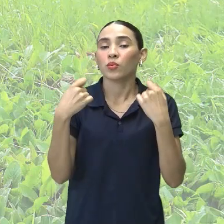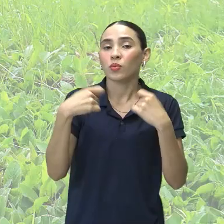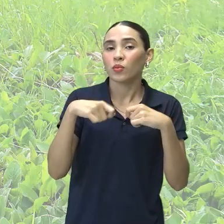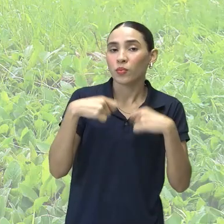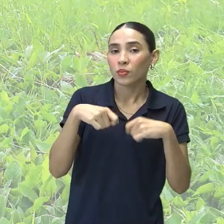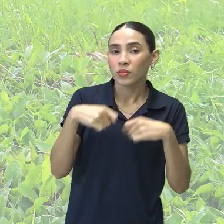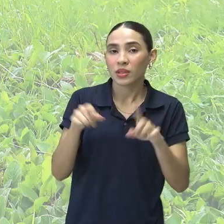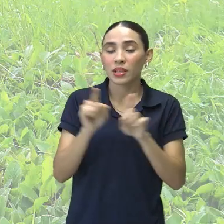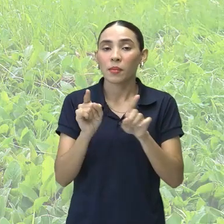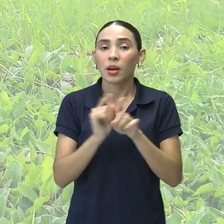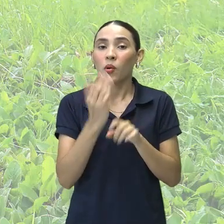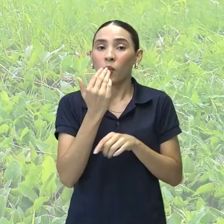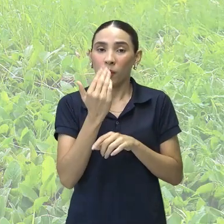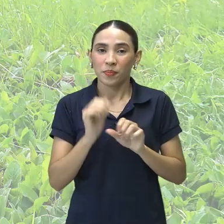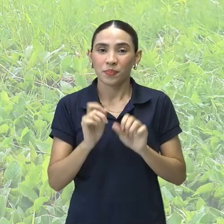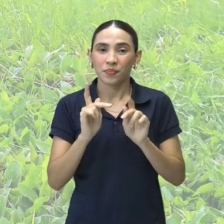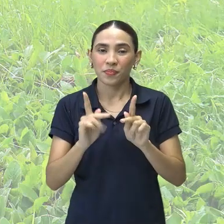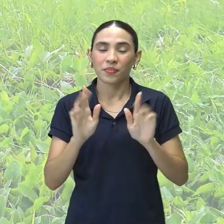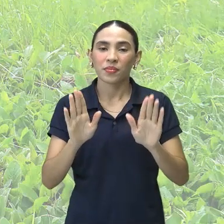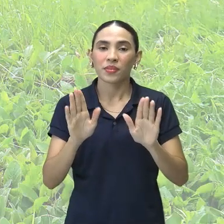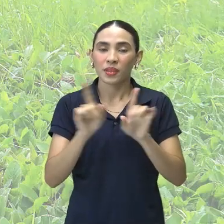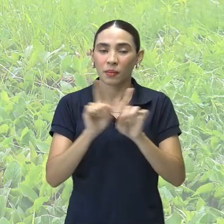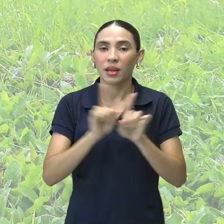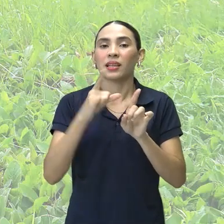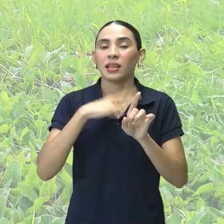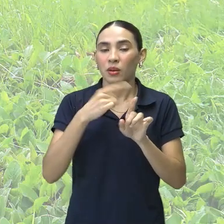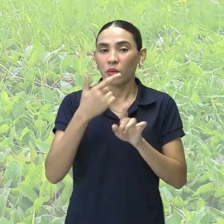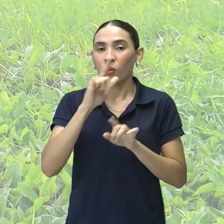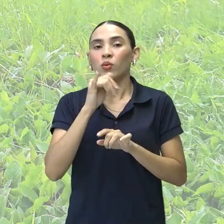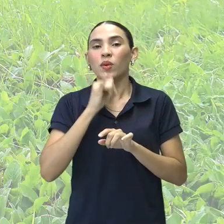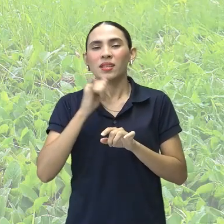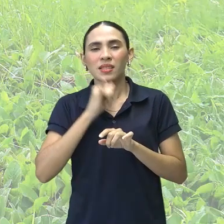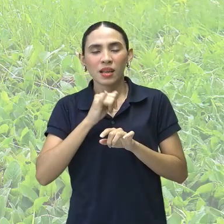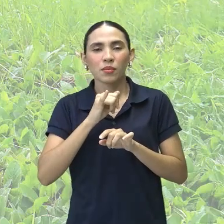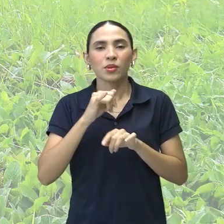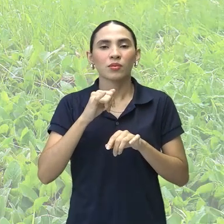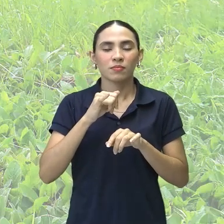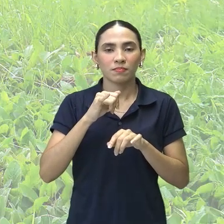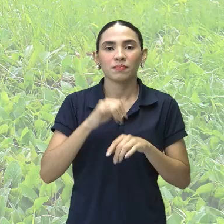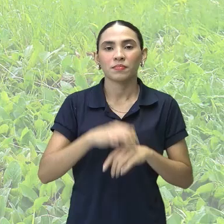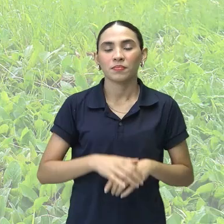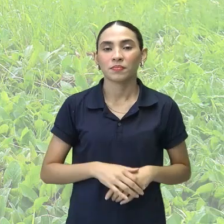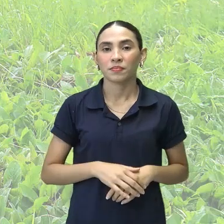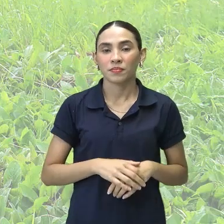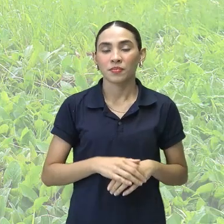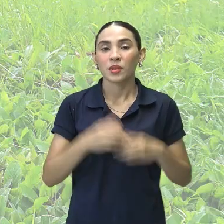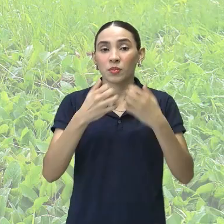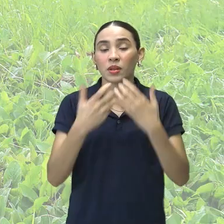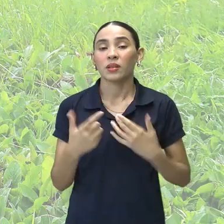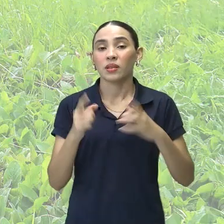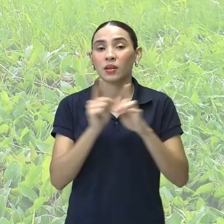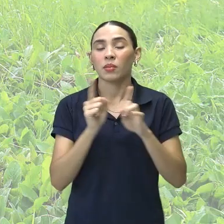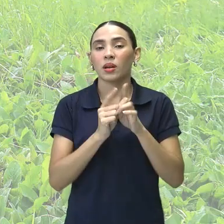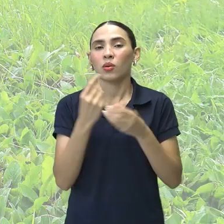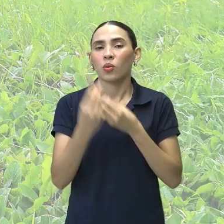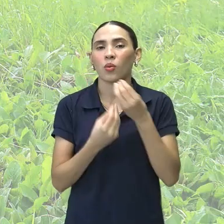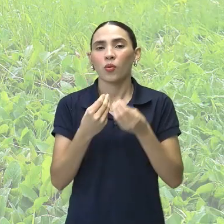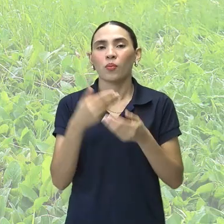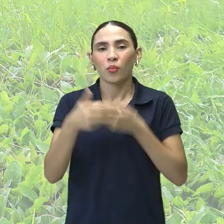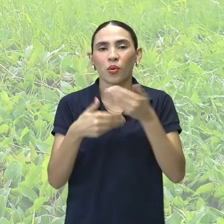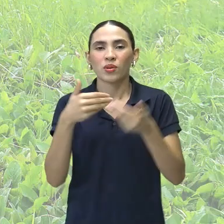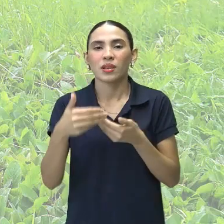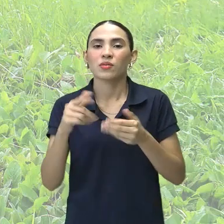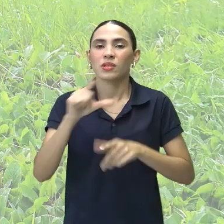sua nutrição. Nós temos também um outro exemplo clássico aí, explicando um pouquinho o processo da